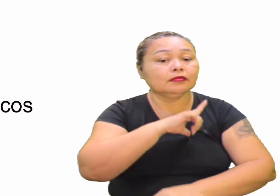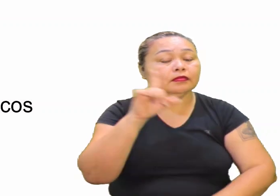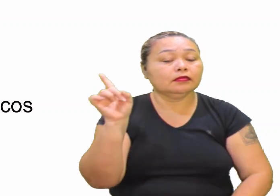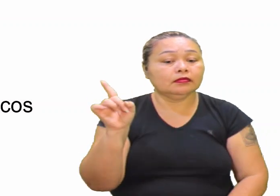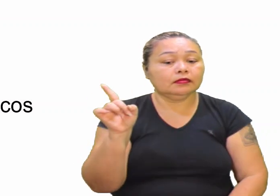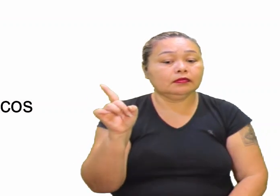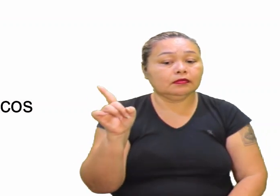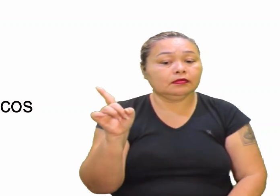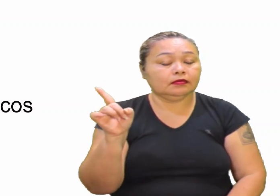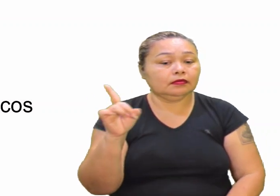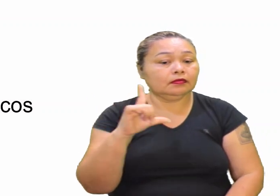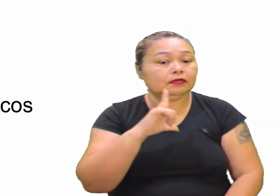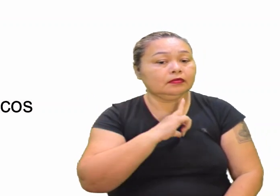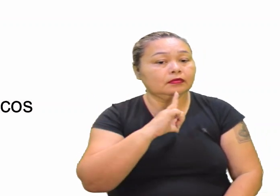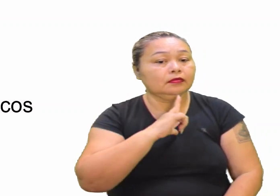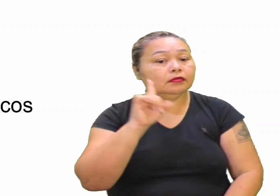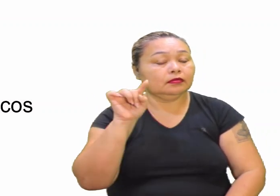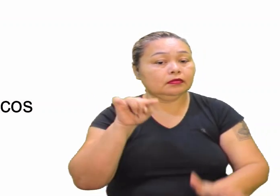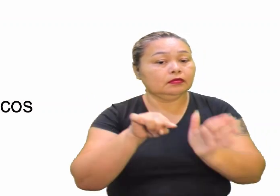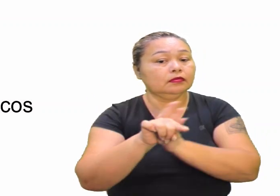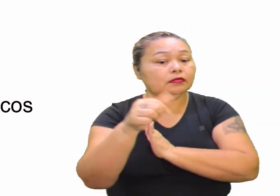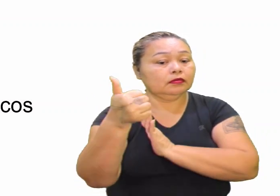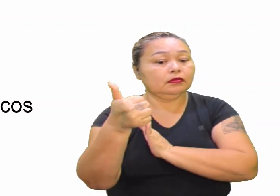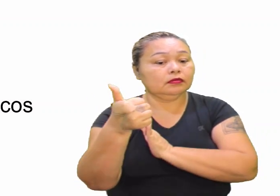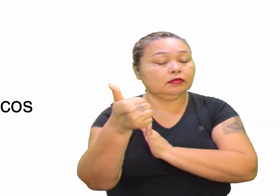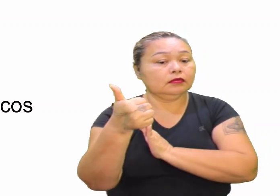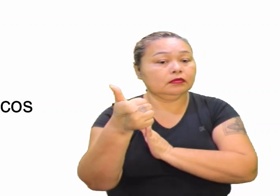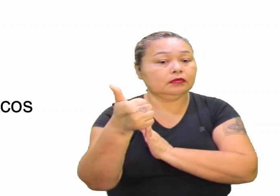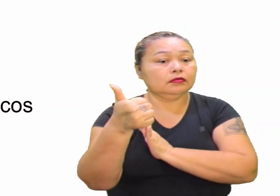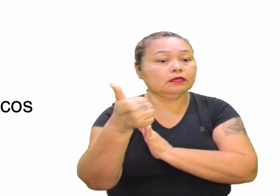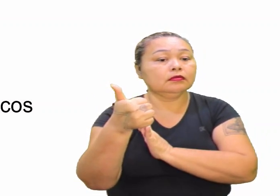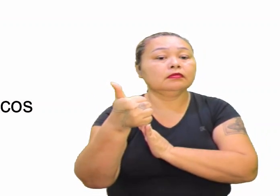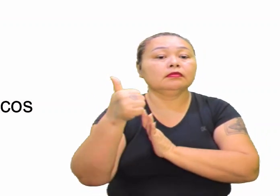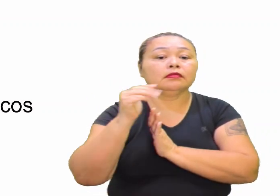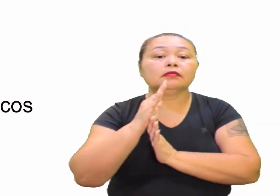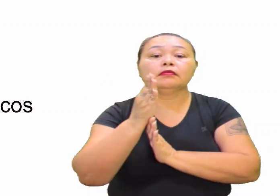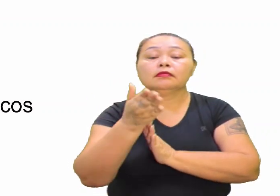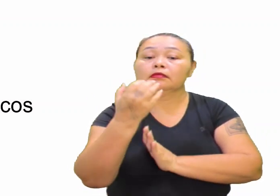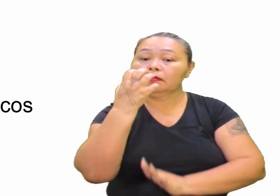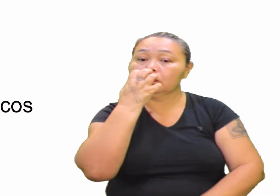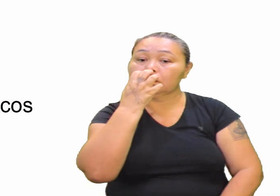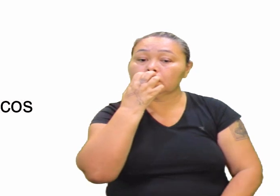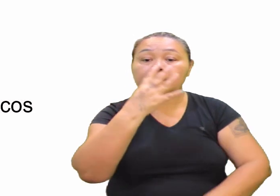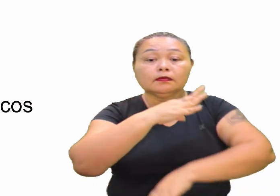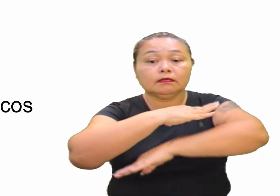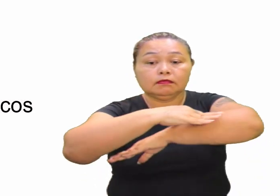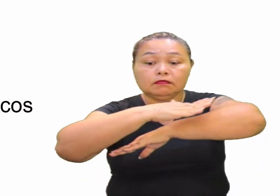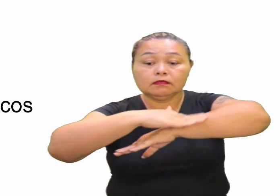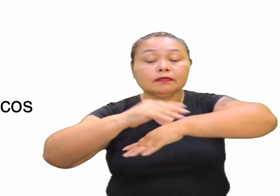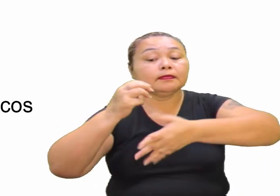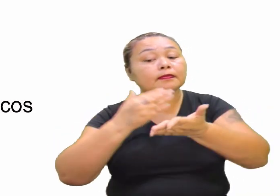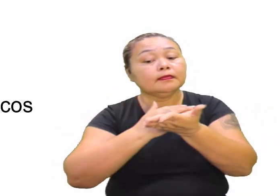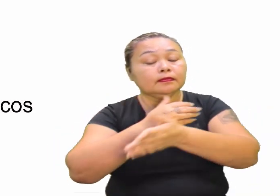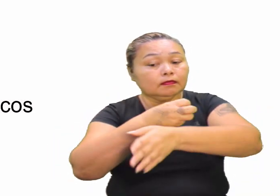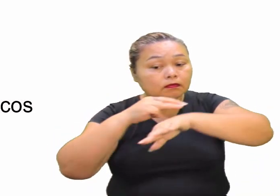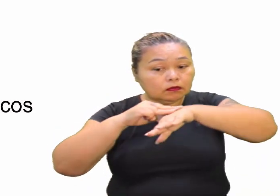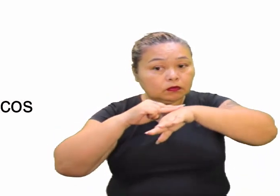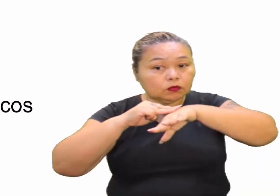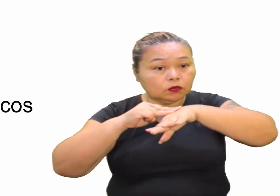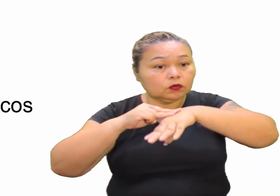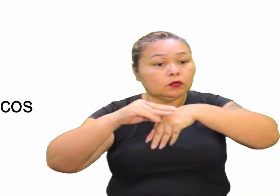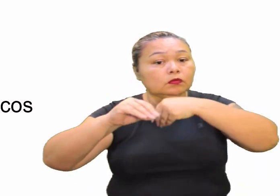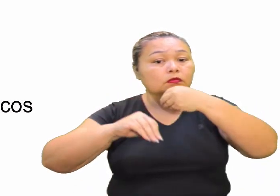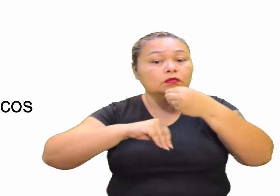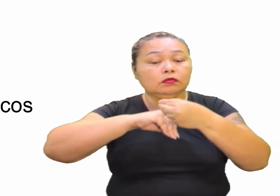questão aqui, ó, questão 1. Em uma determinada raça de cachorros, a pelagem marrom uniforme é condicionada ao